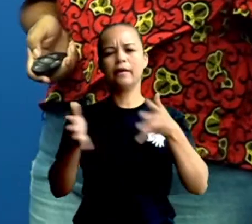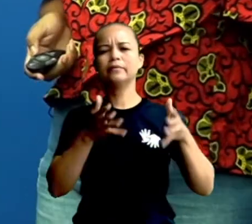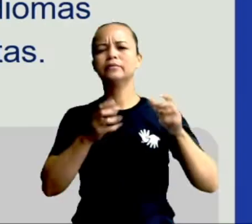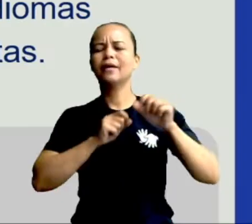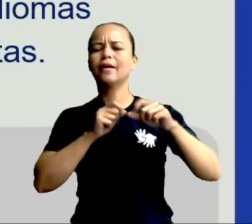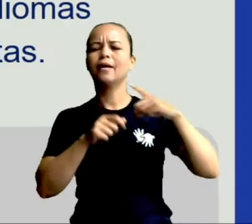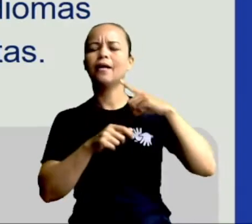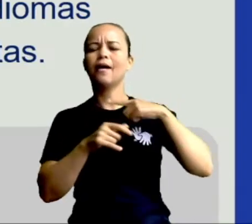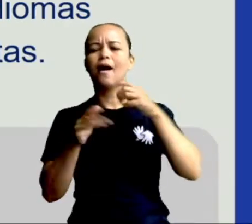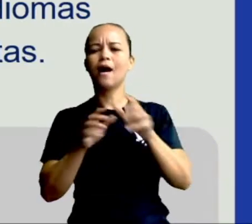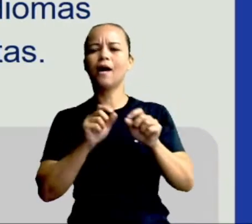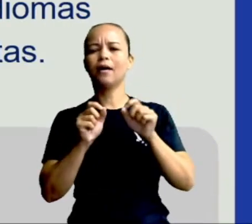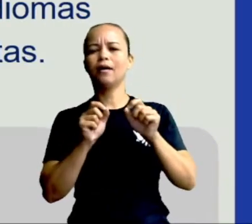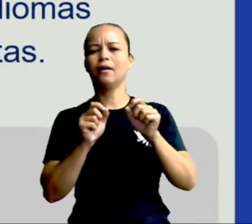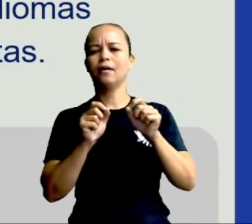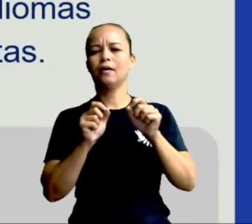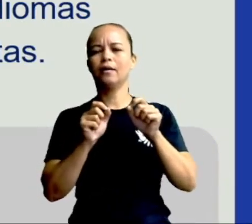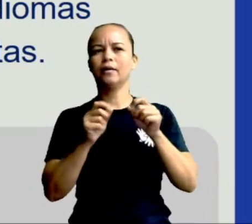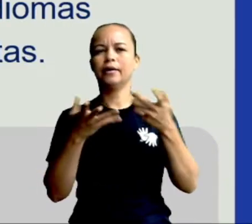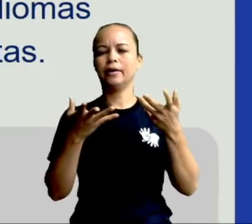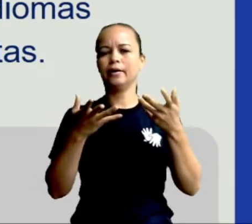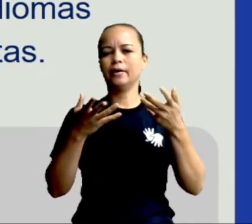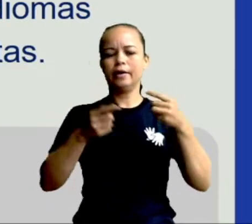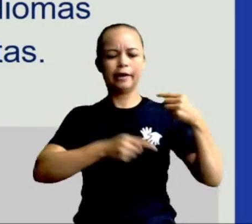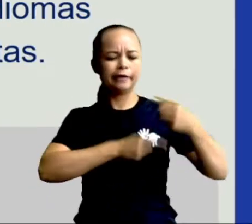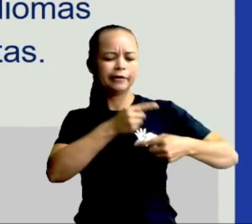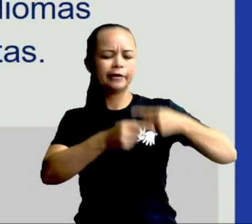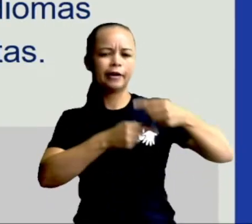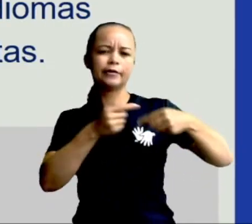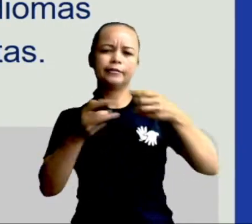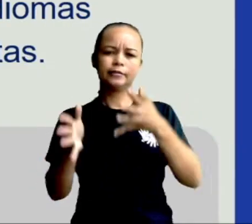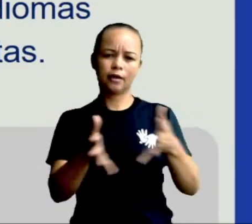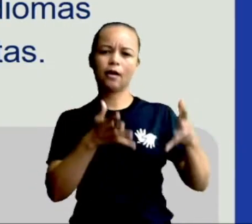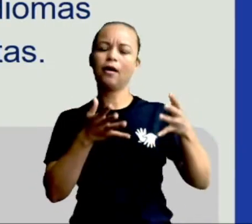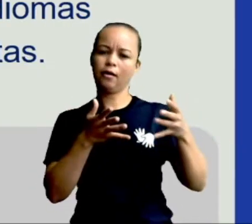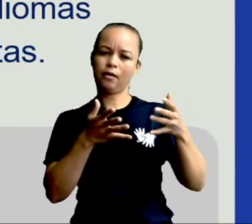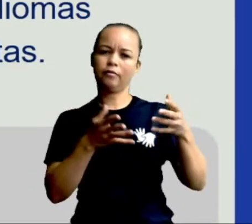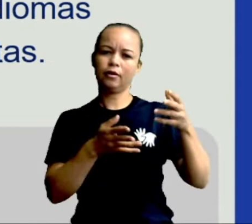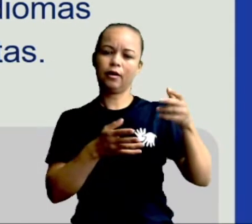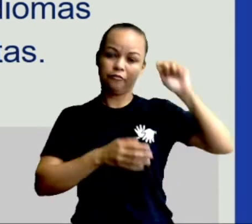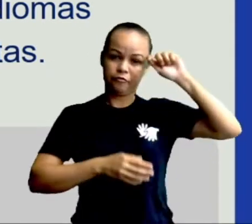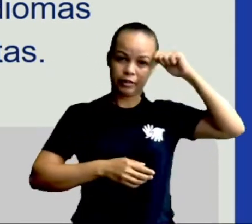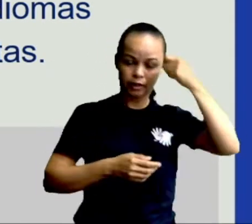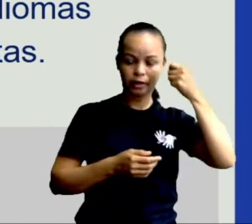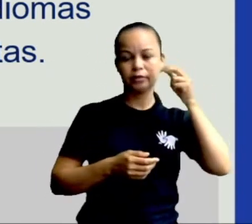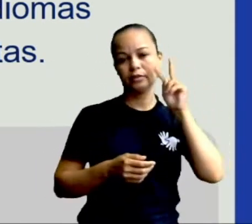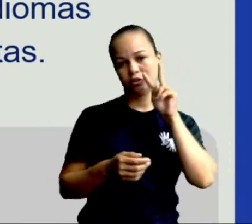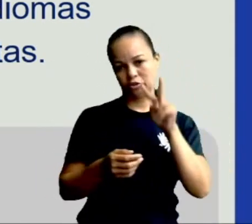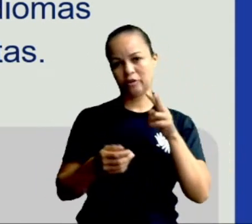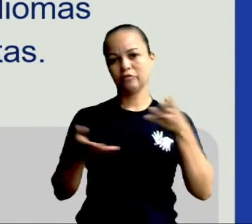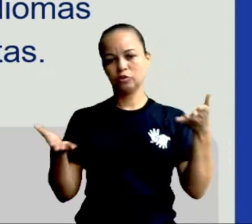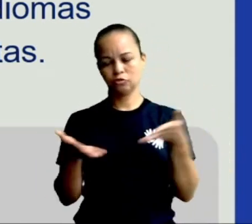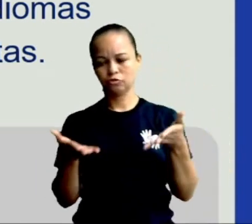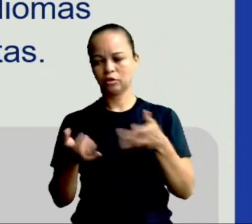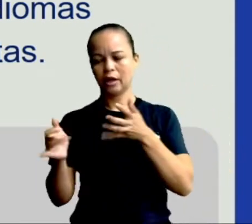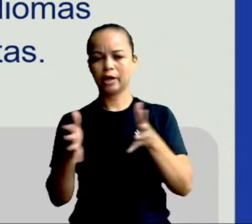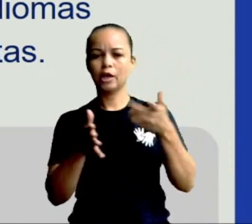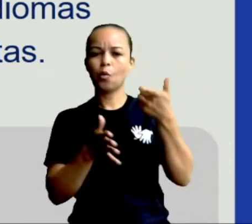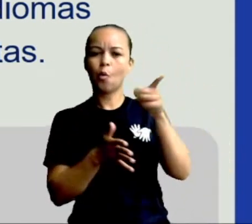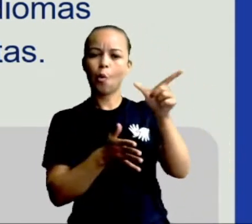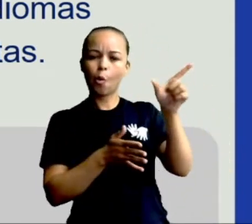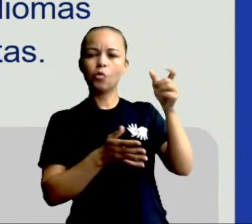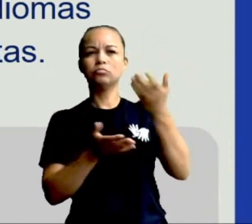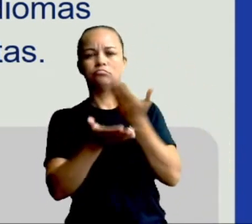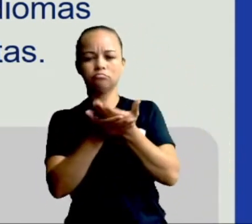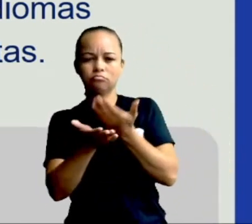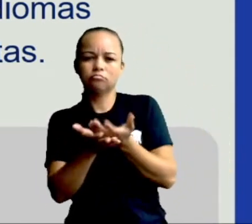Brasil, é importante a gente saber, lembrar, na verdade, porque a gente já viu sobre isso, né, em outras aulas,